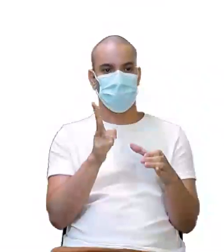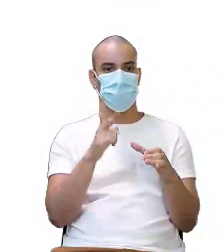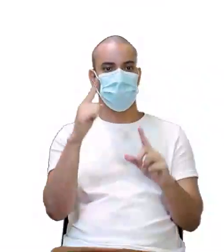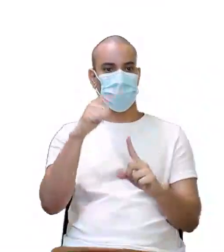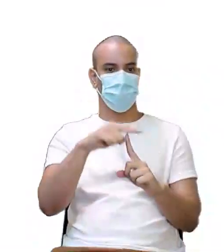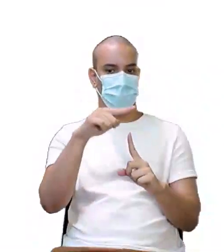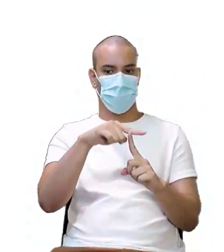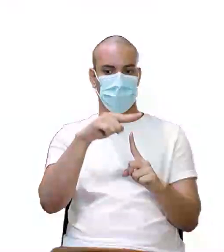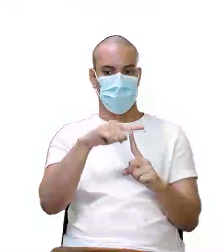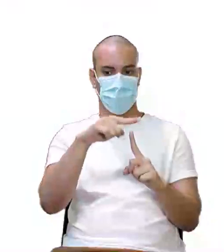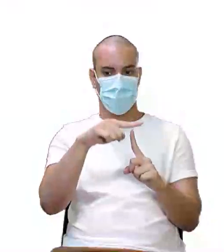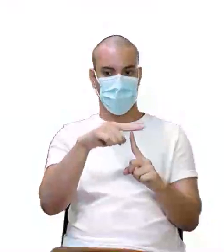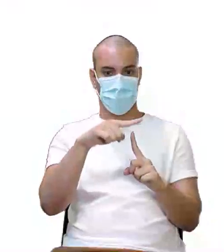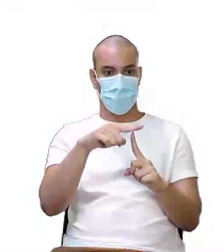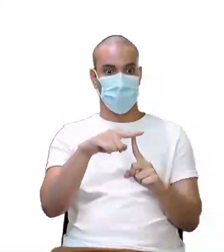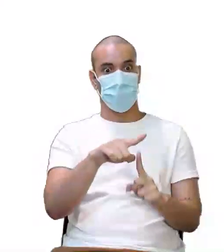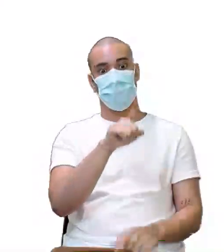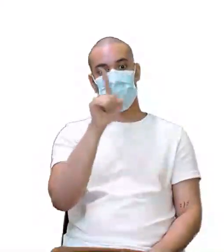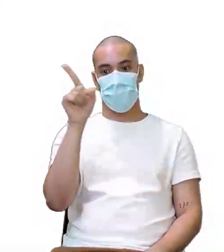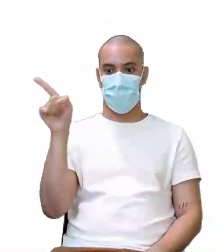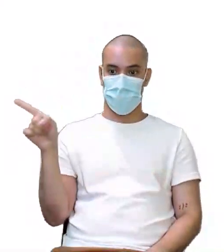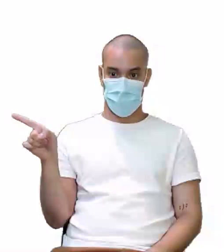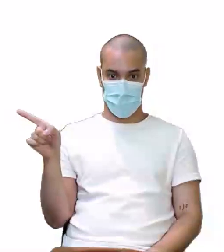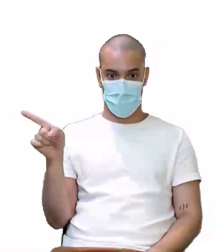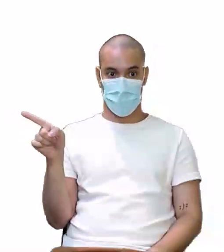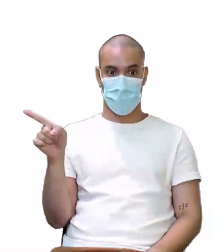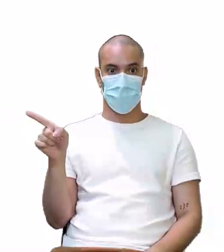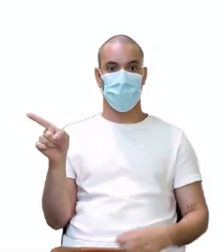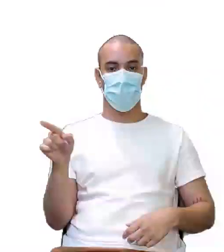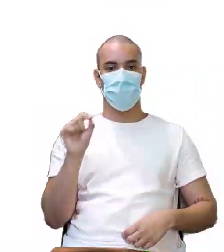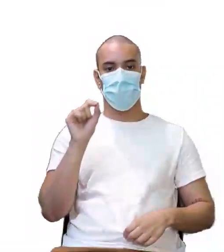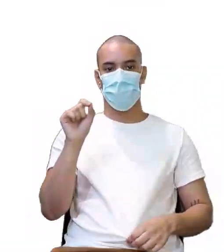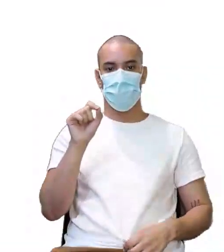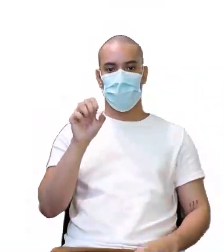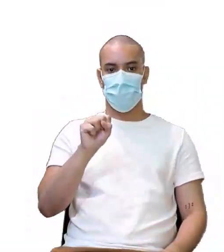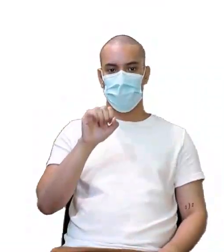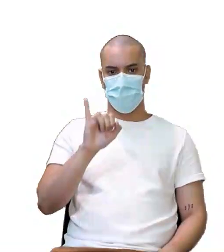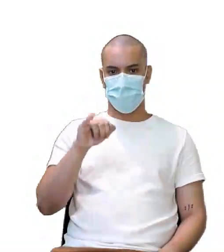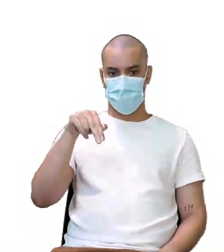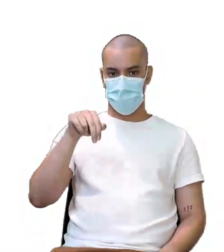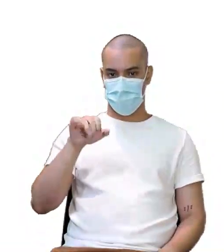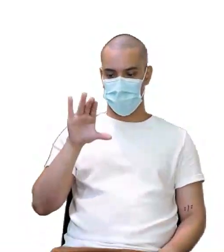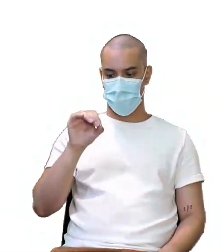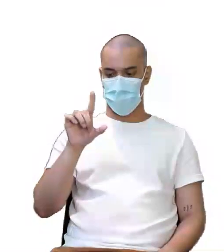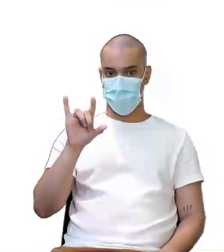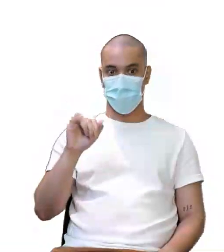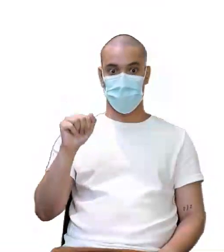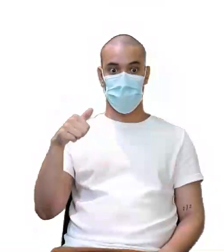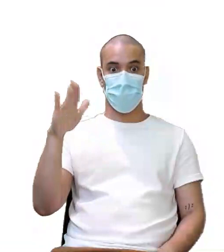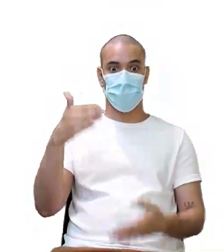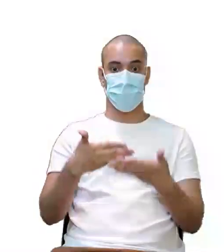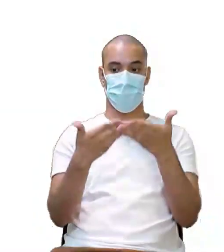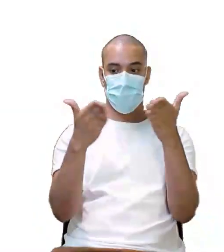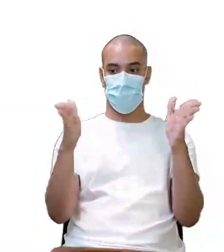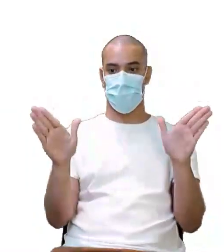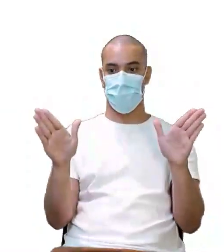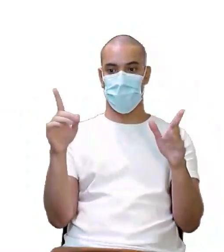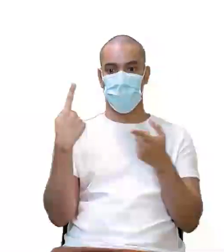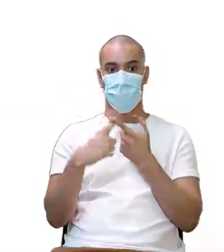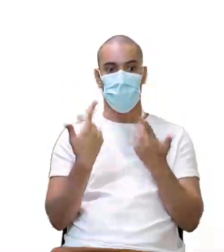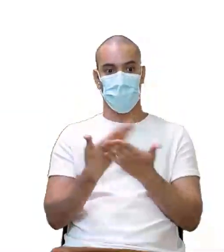espécie. Nesse caso aqui, a cinecologia ela é mais ampla, ela já estuda